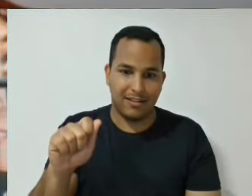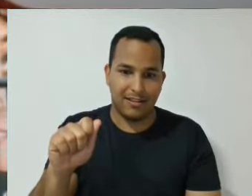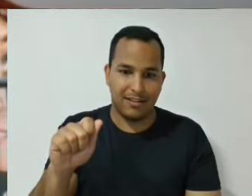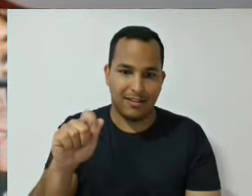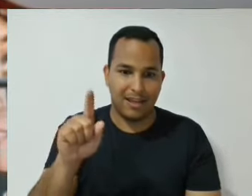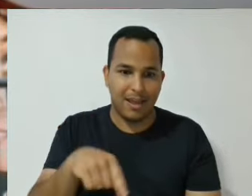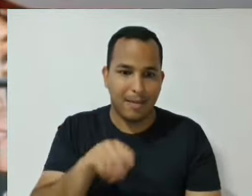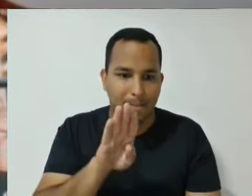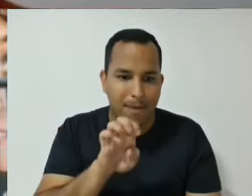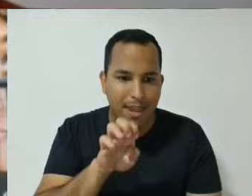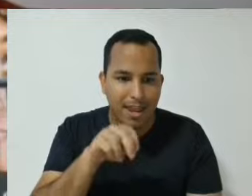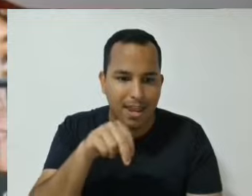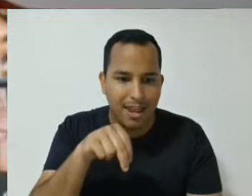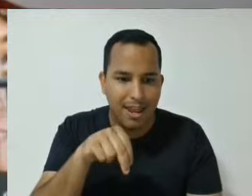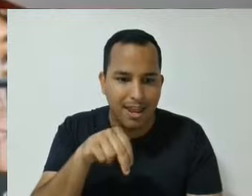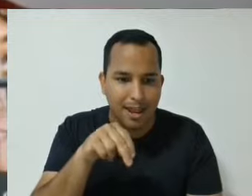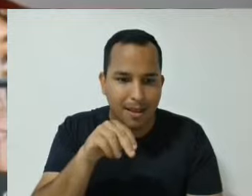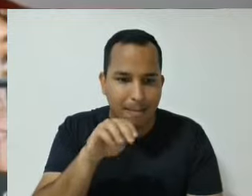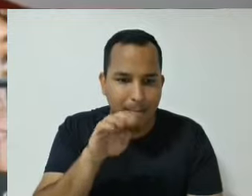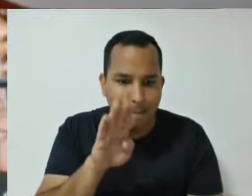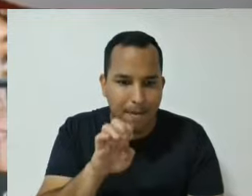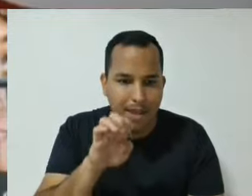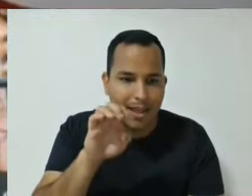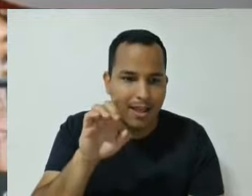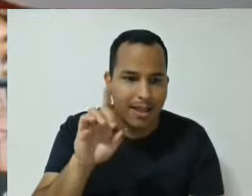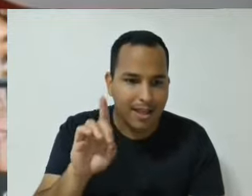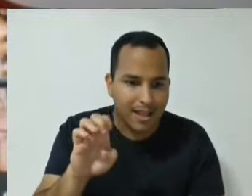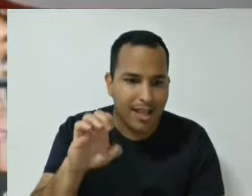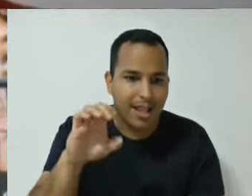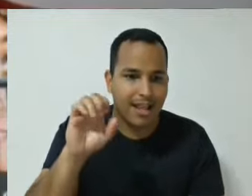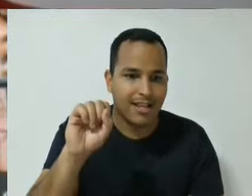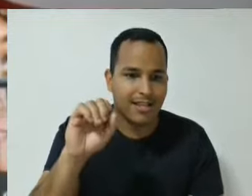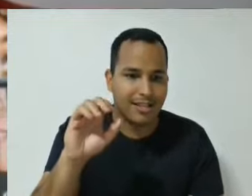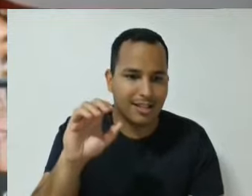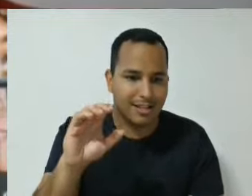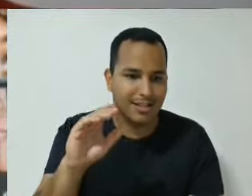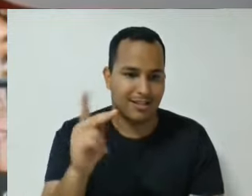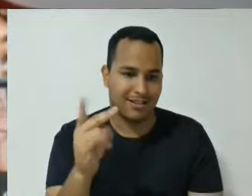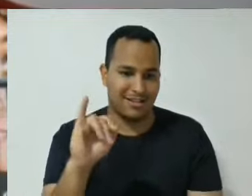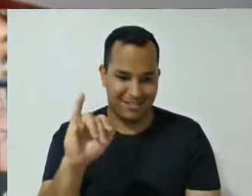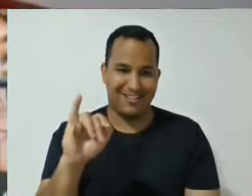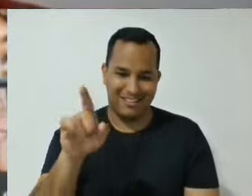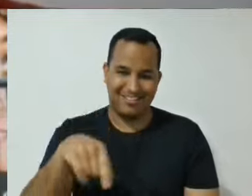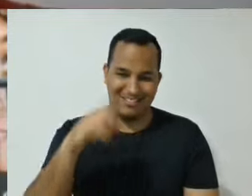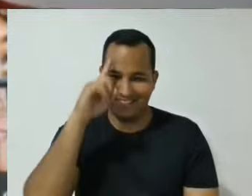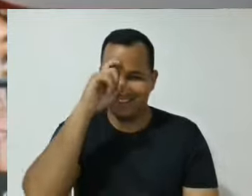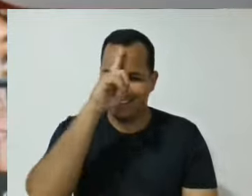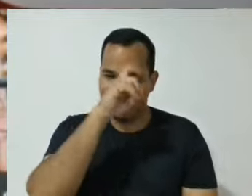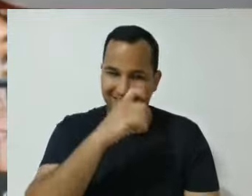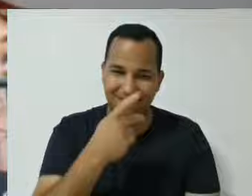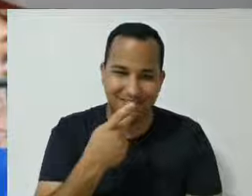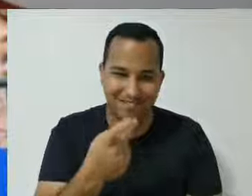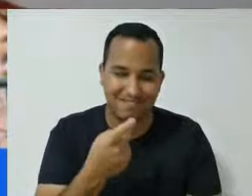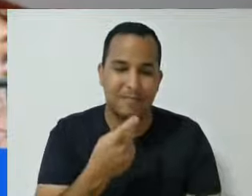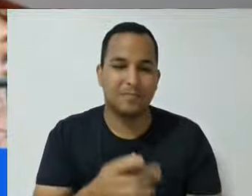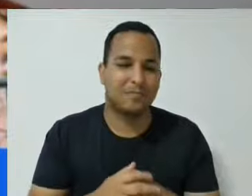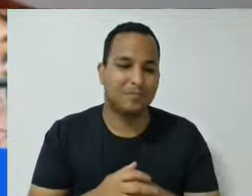Beteste. Bedeschi. Bedeschi. Bedeste. Mas tá ótimo, Seja muito tanto